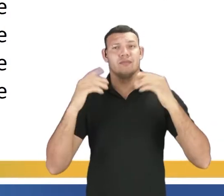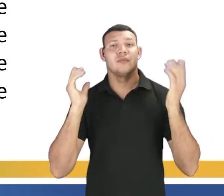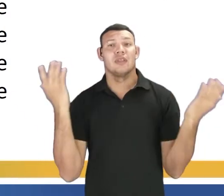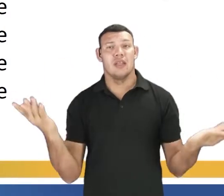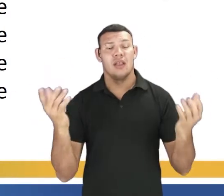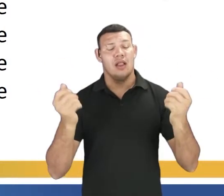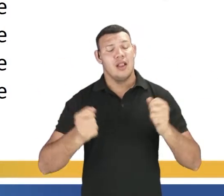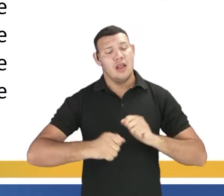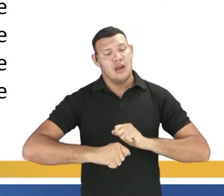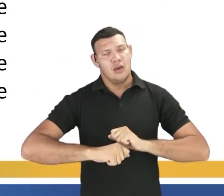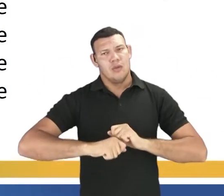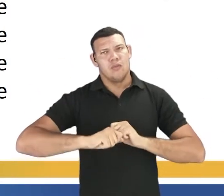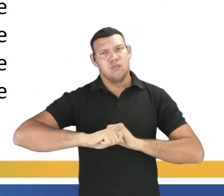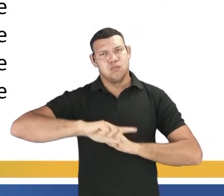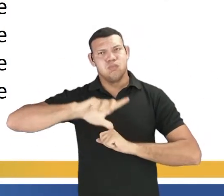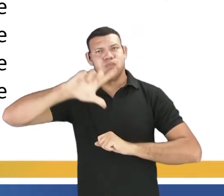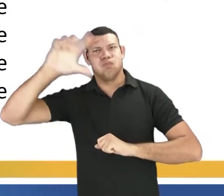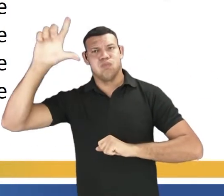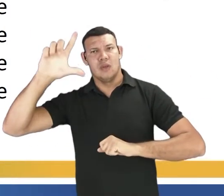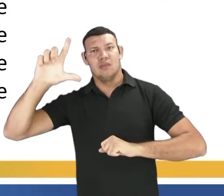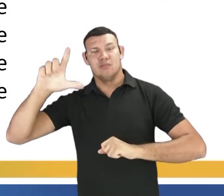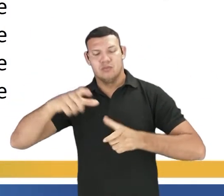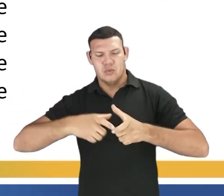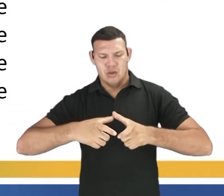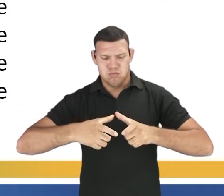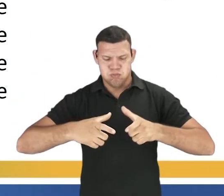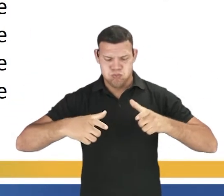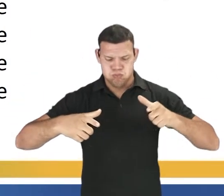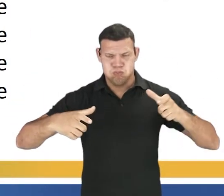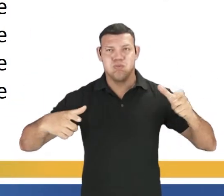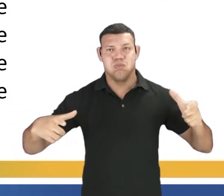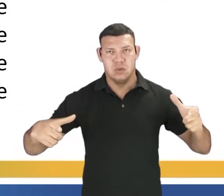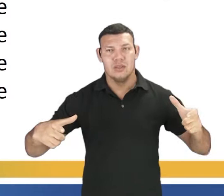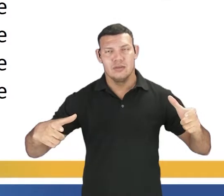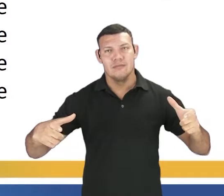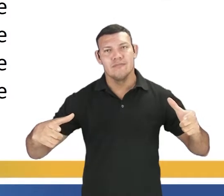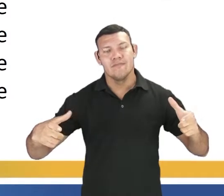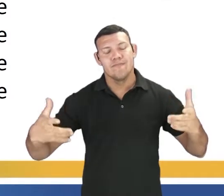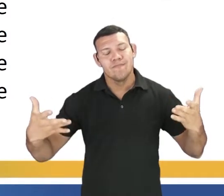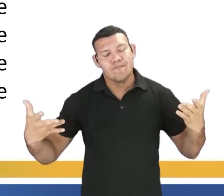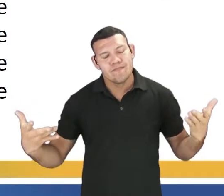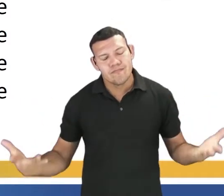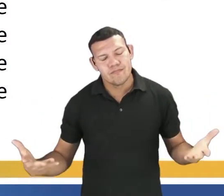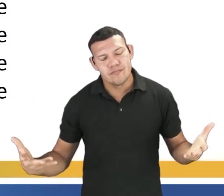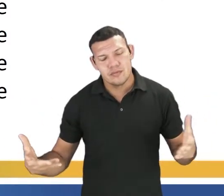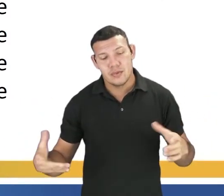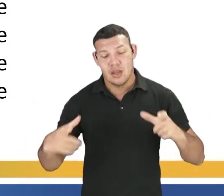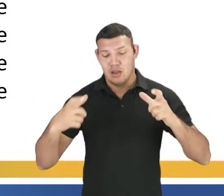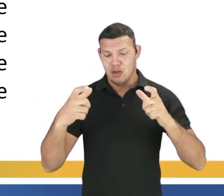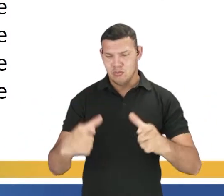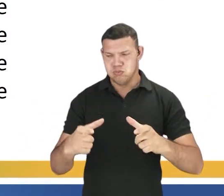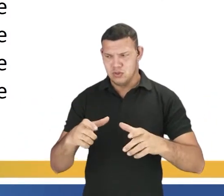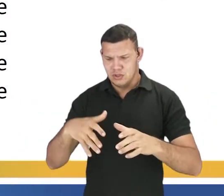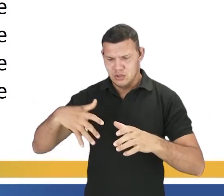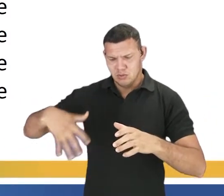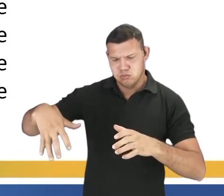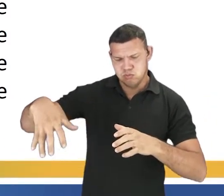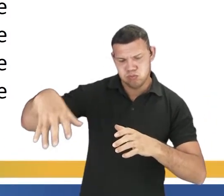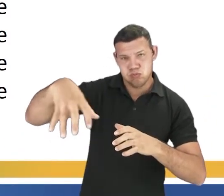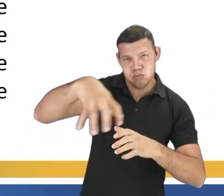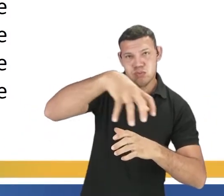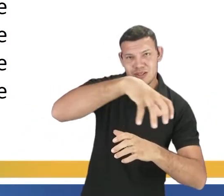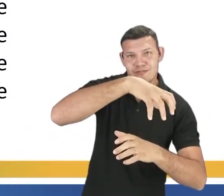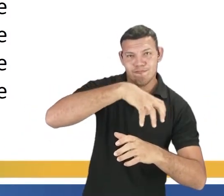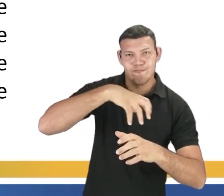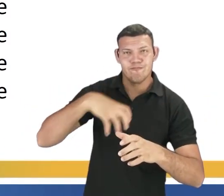muito grande na cidade, as pessoas não têm aonde morar. O que acontece? Então, nas redondezas dessa cidade começa a